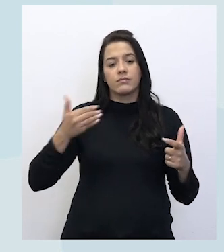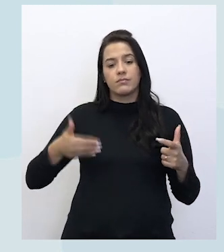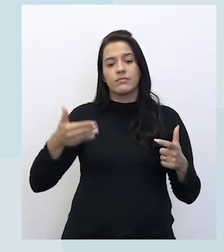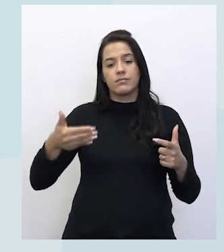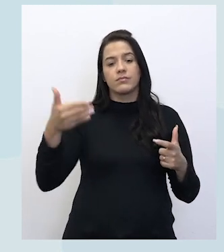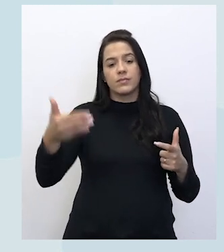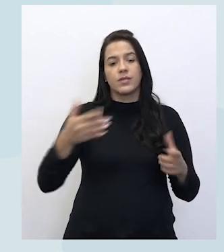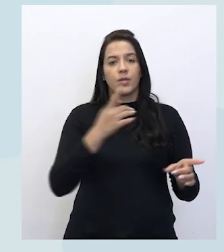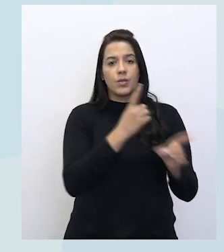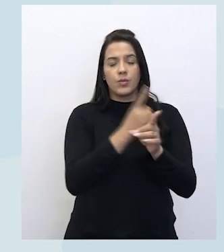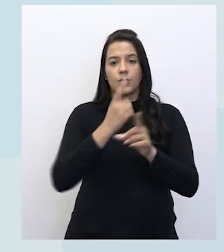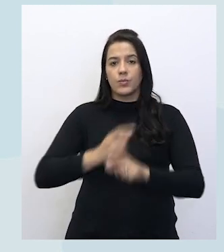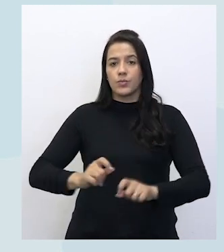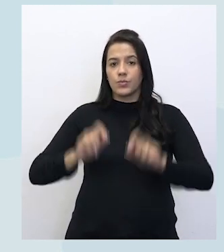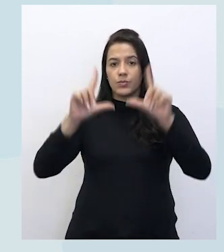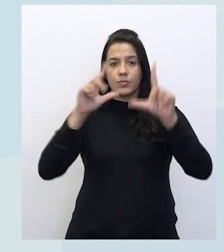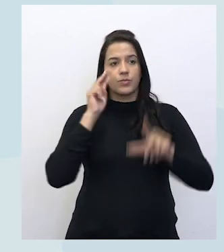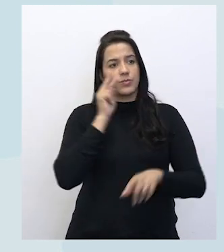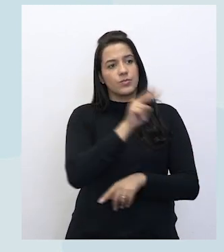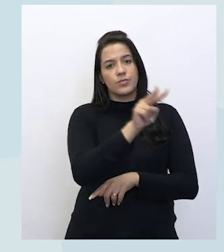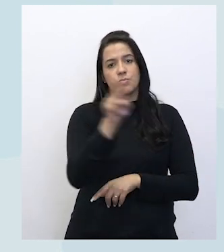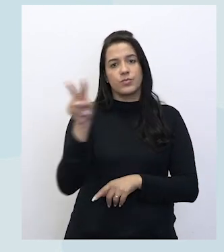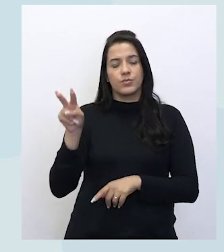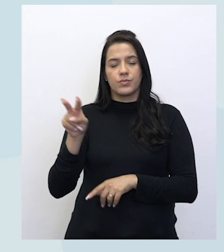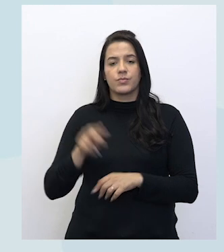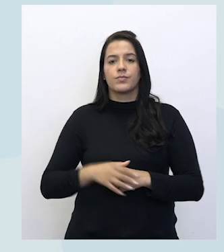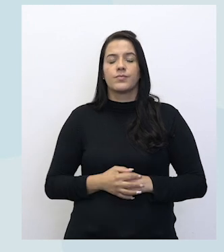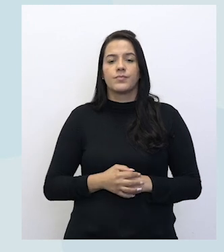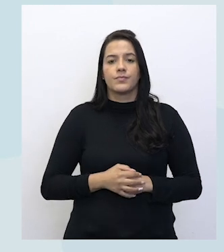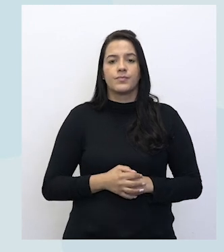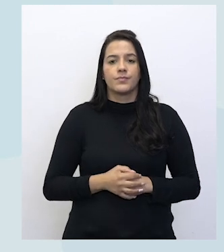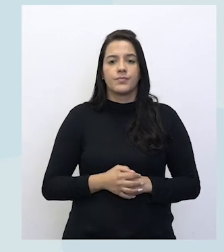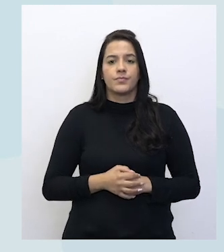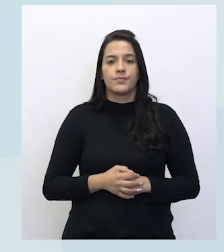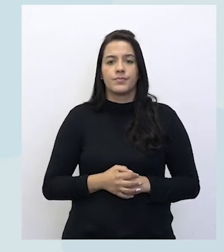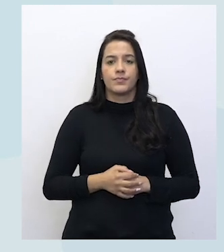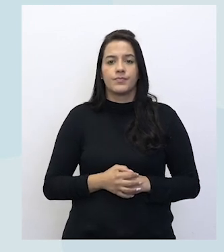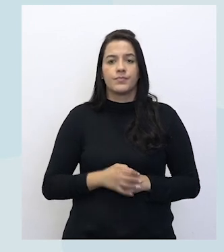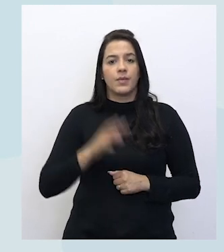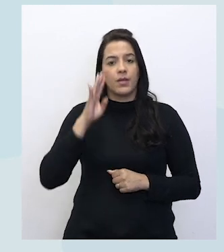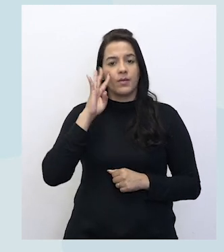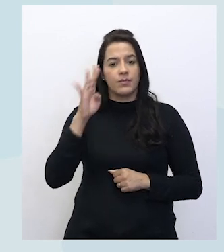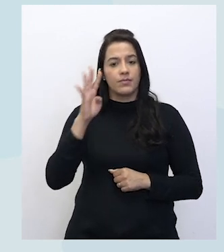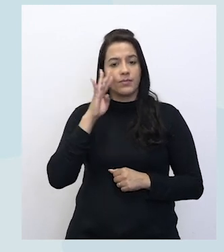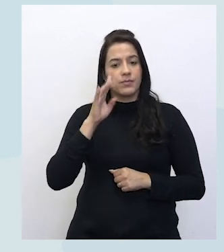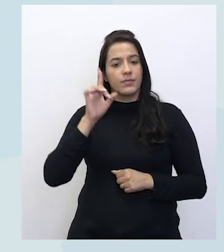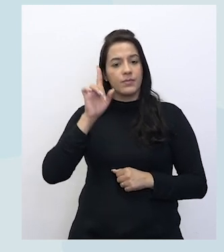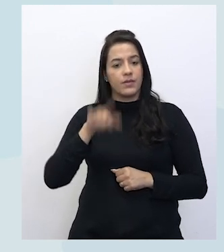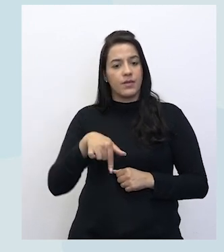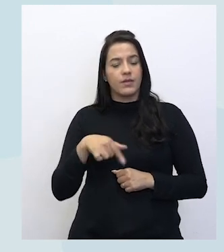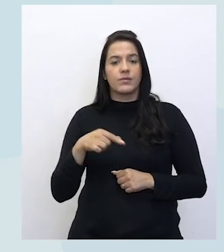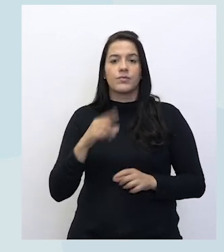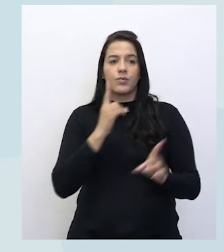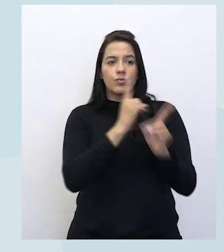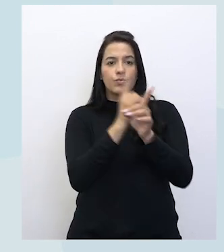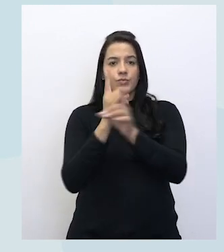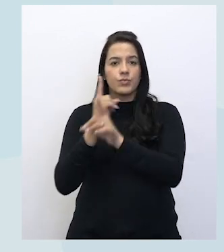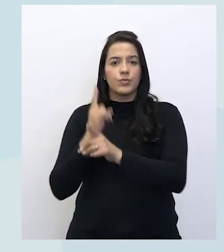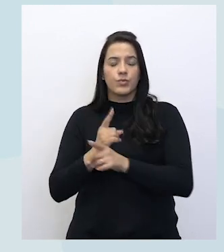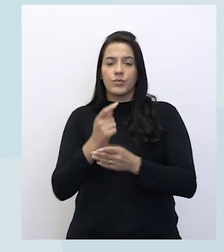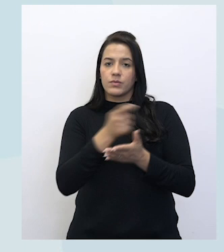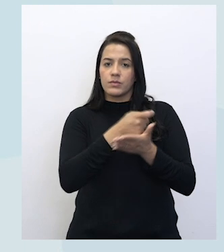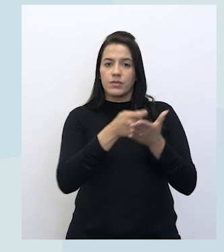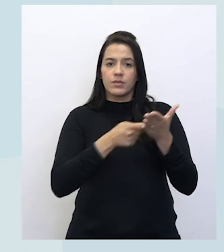continuamente se abre perante nossos olhos. Filosofia é o que se encontra